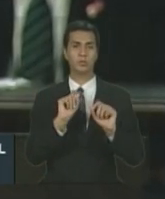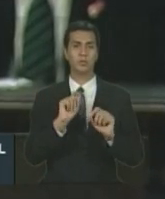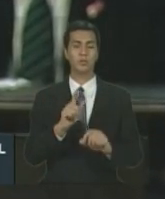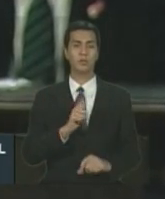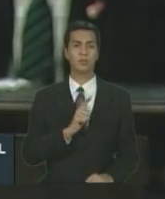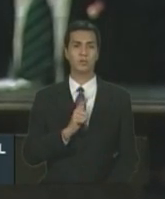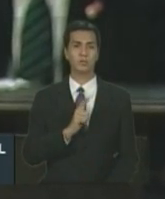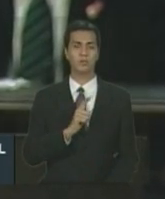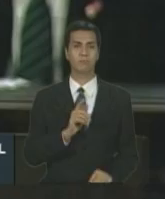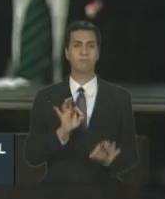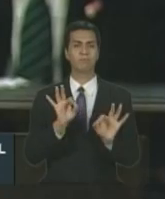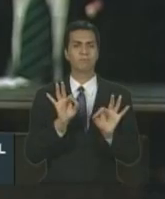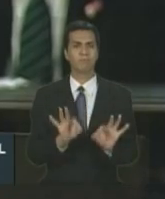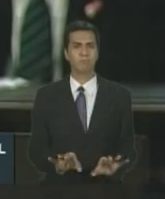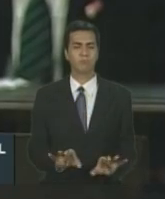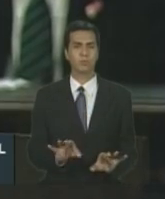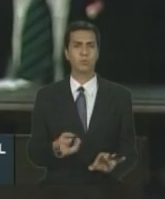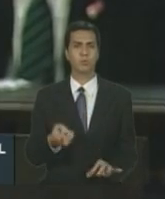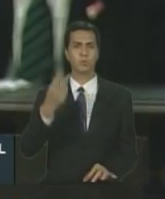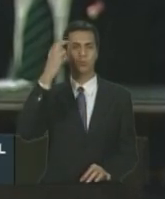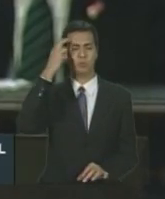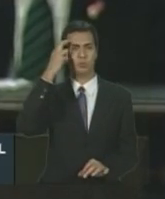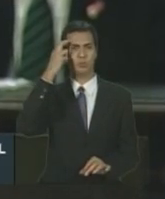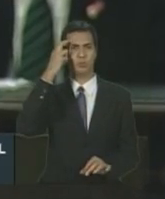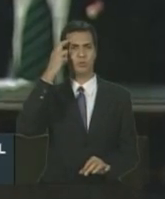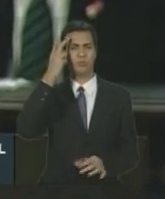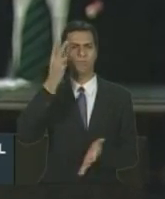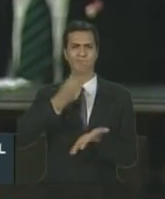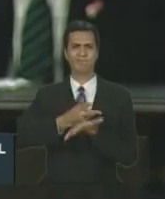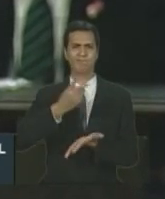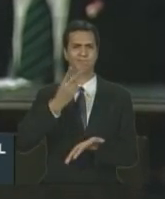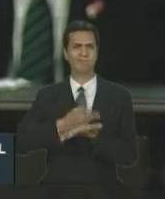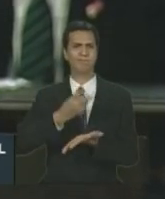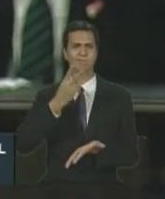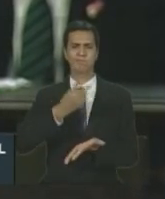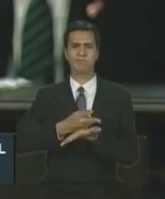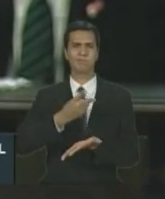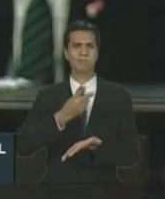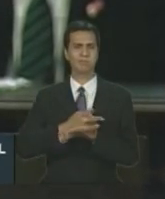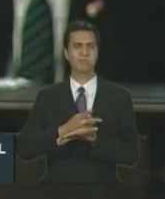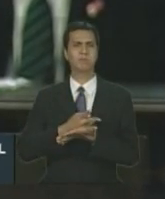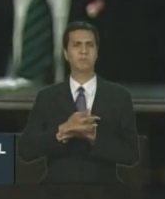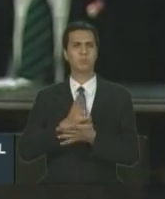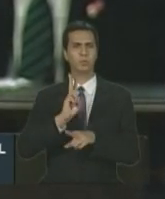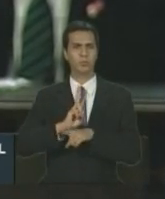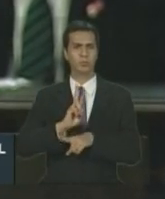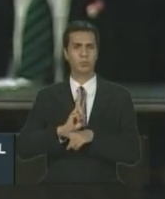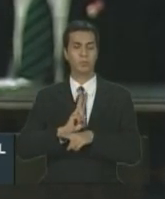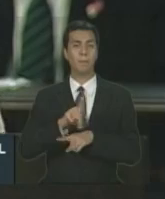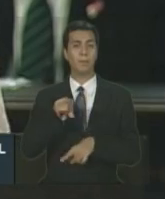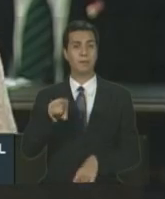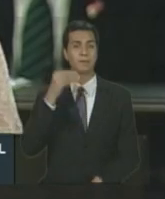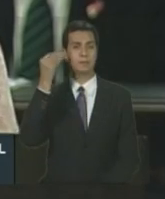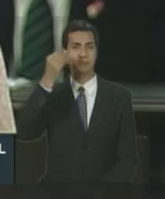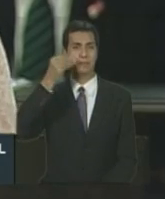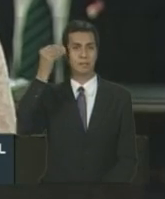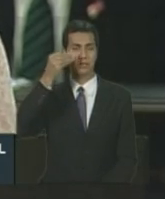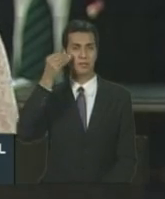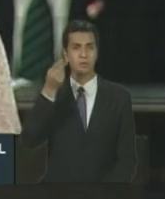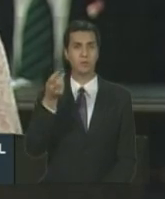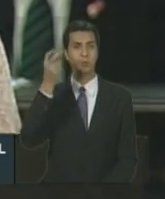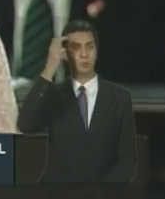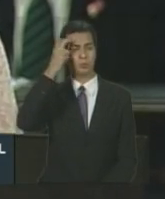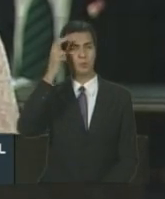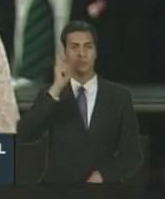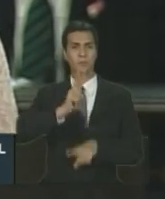a integridade da sua cultura, em que pese a todas as adversidades. E essa experiência é sempre e